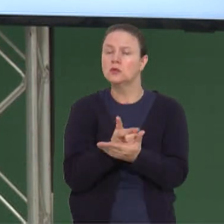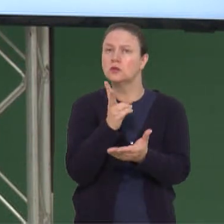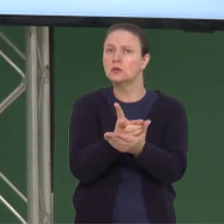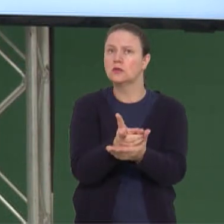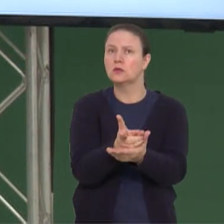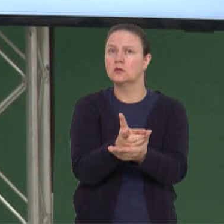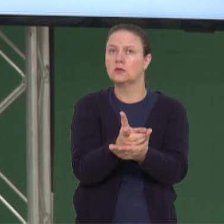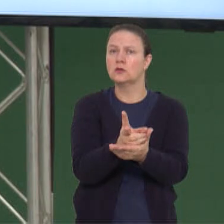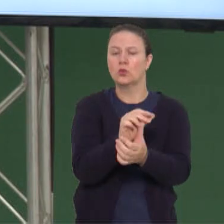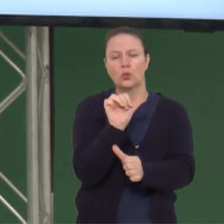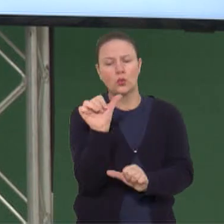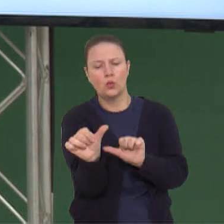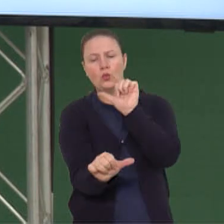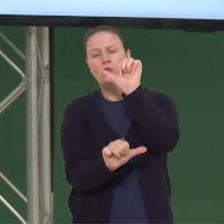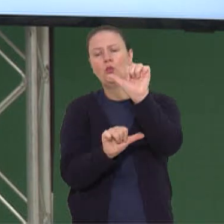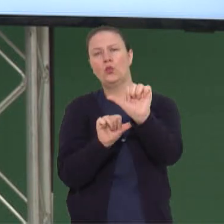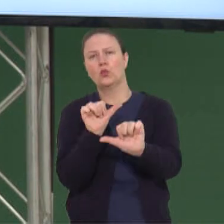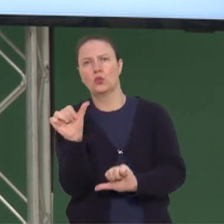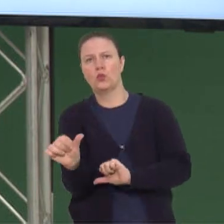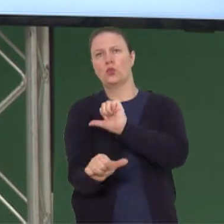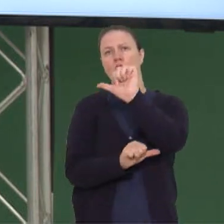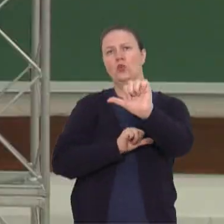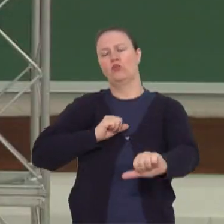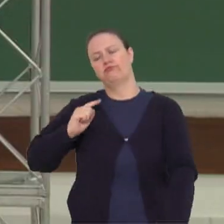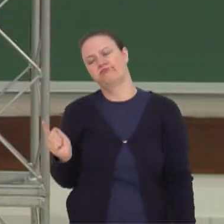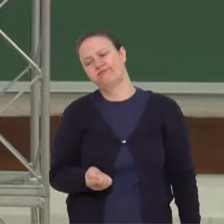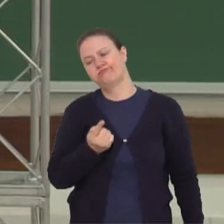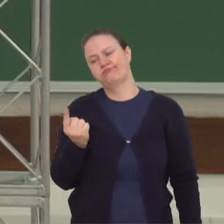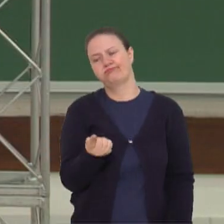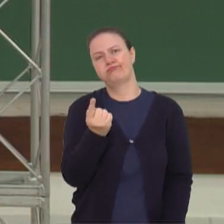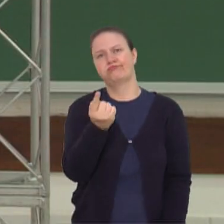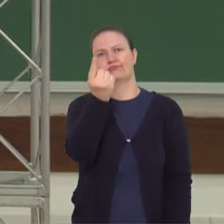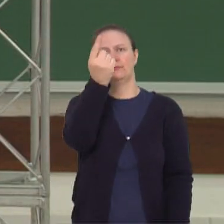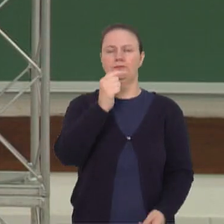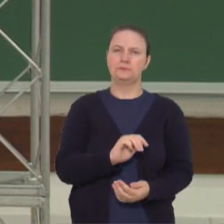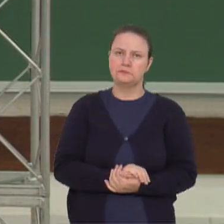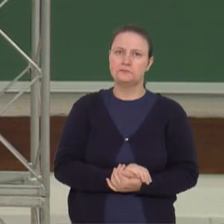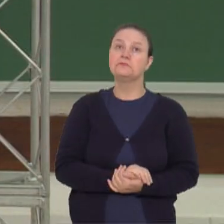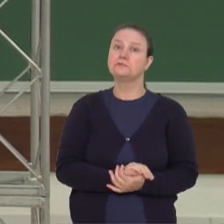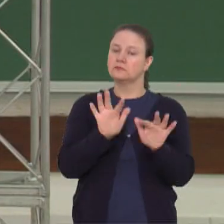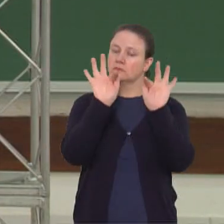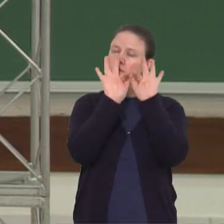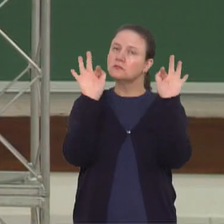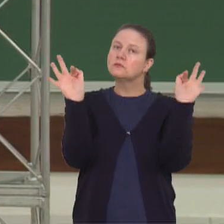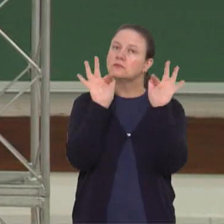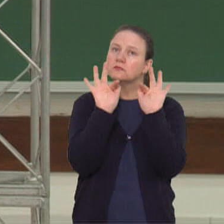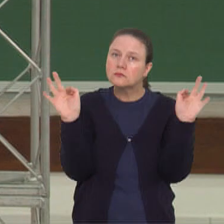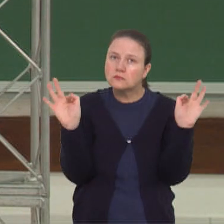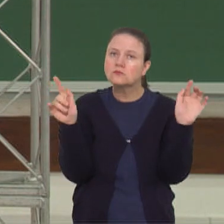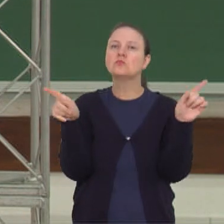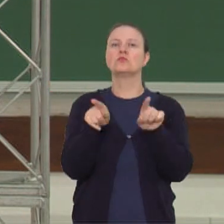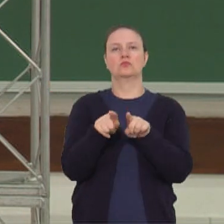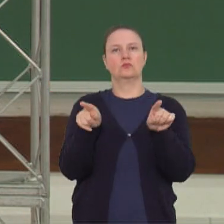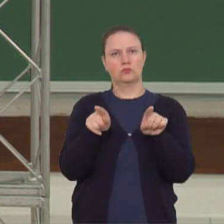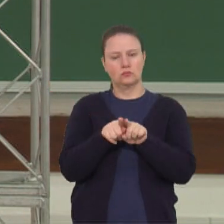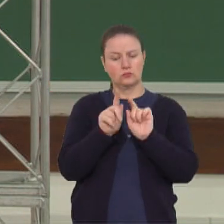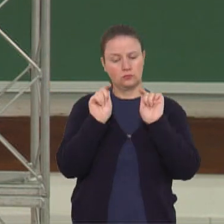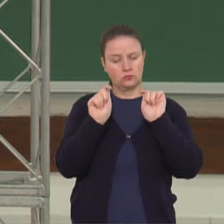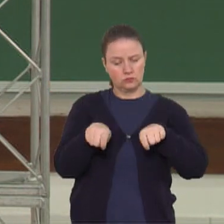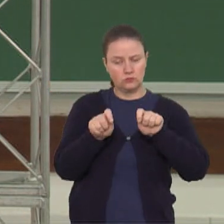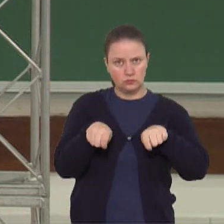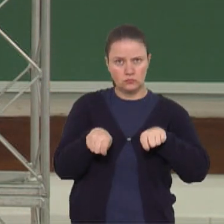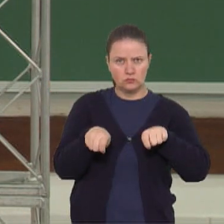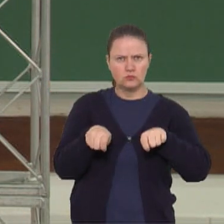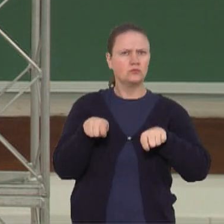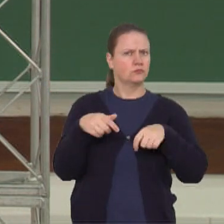transforma-se infinitamente a cada instante. Essa frase do Heráclito pode ser